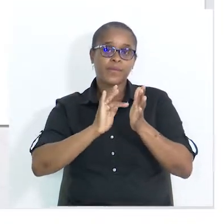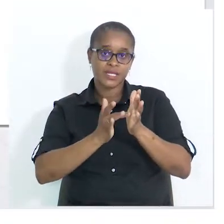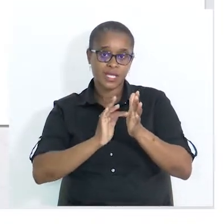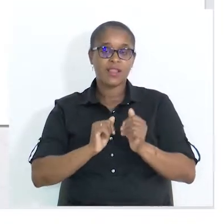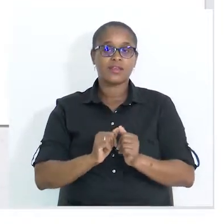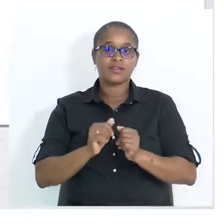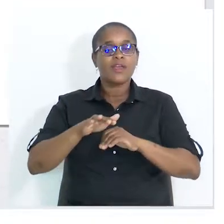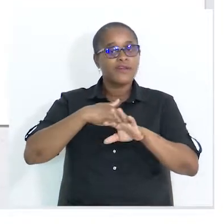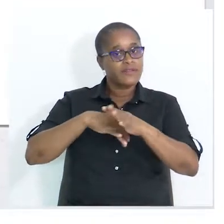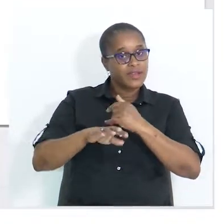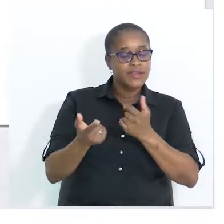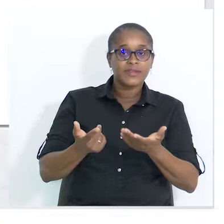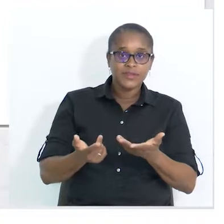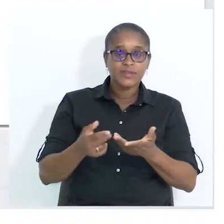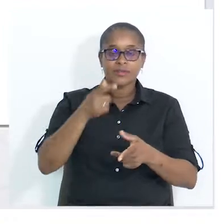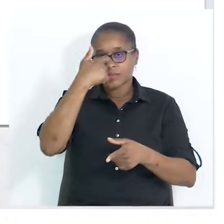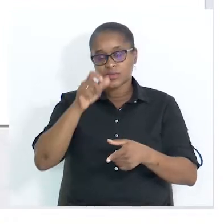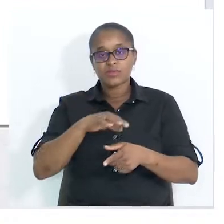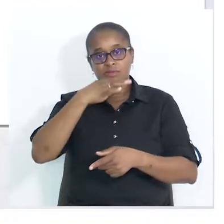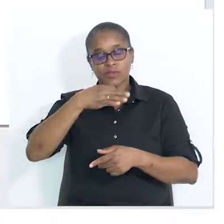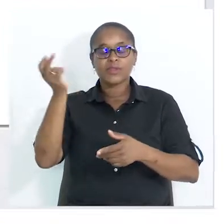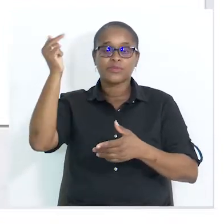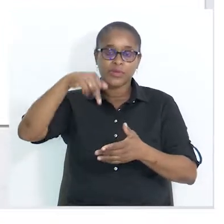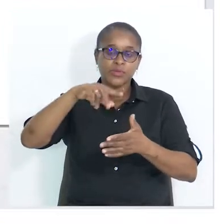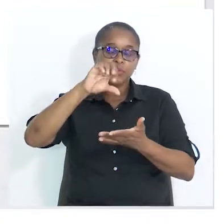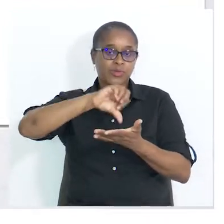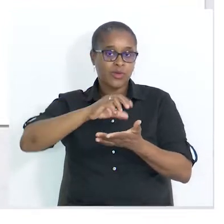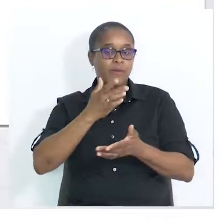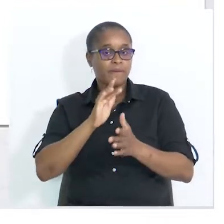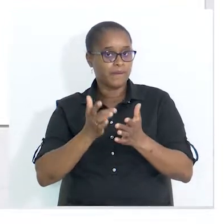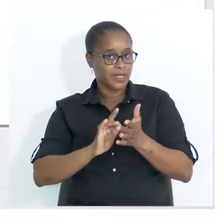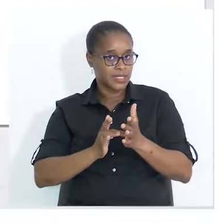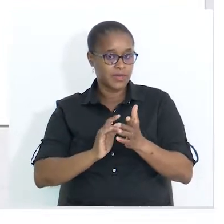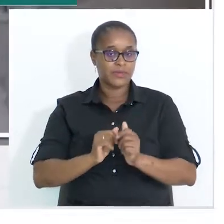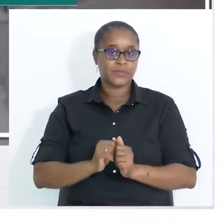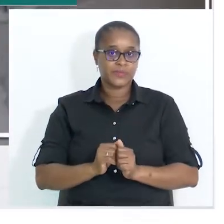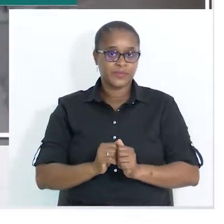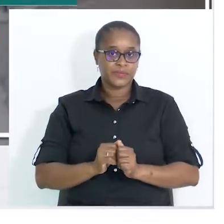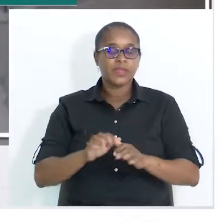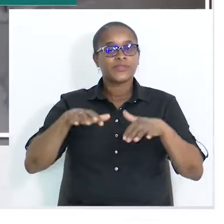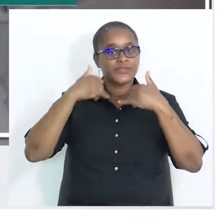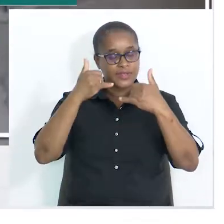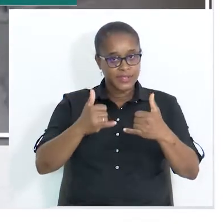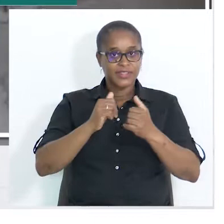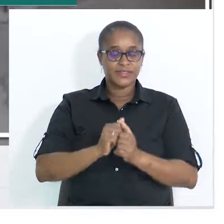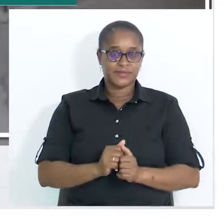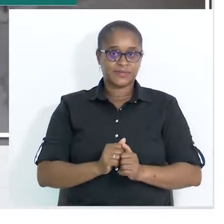brasileiro, realizado pelo falante dentro do território brasileiro. De